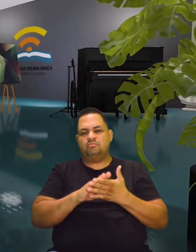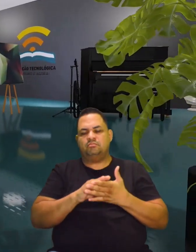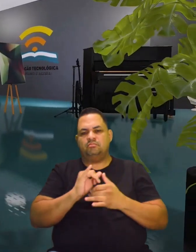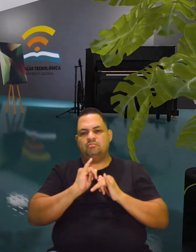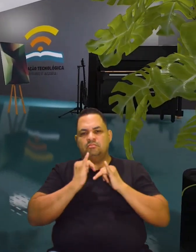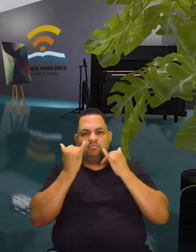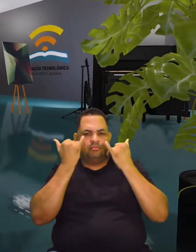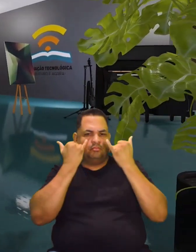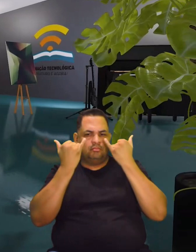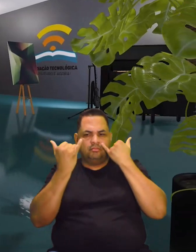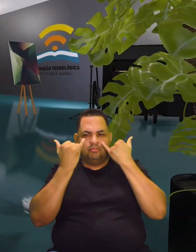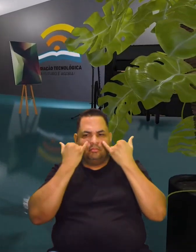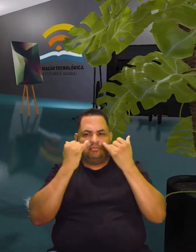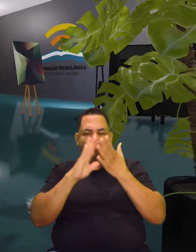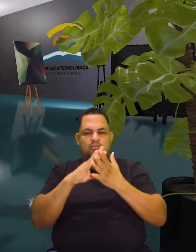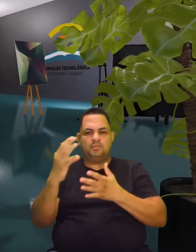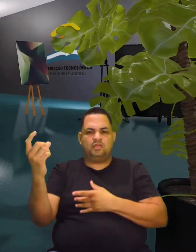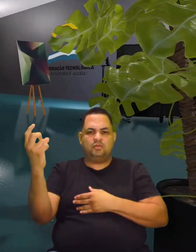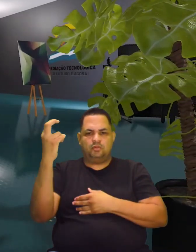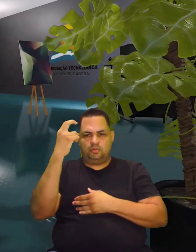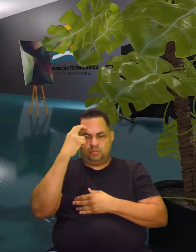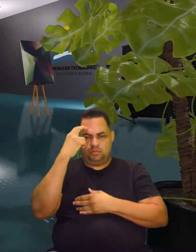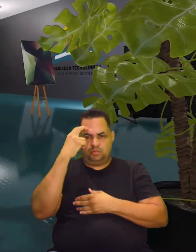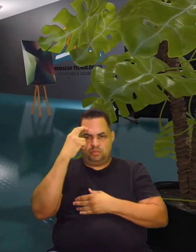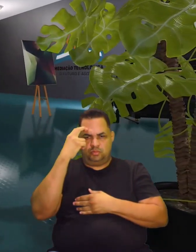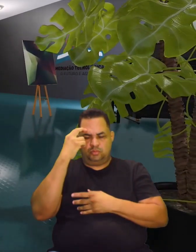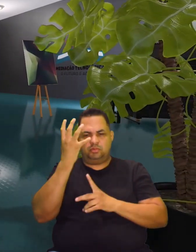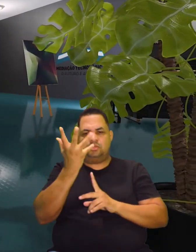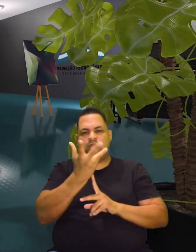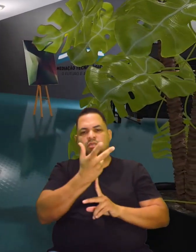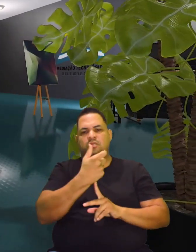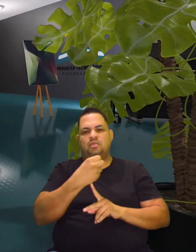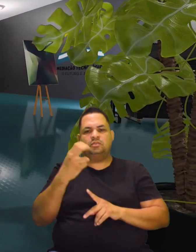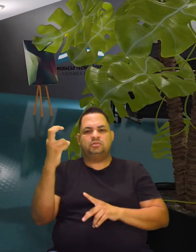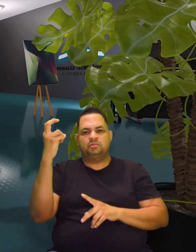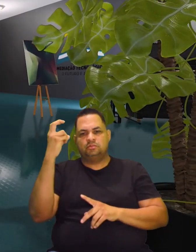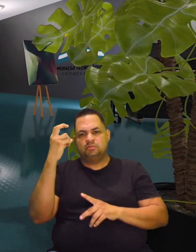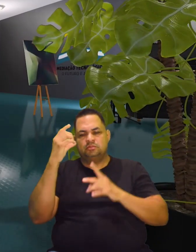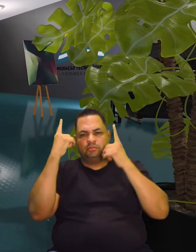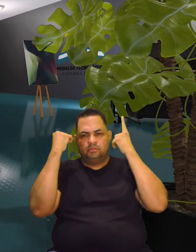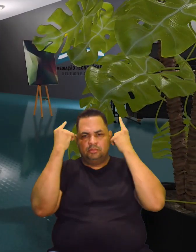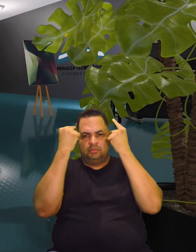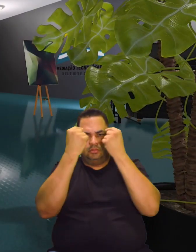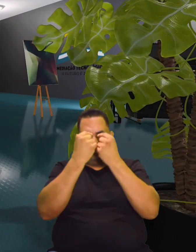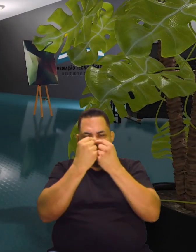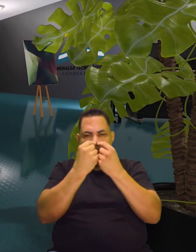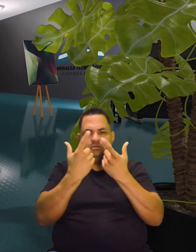informações sobre a cultura grega, sobre a arte grega, certo? Para que vocês possam